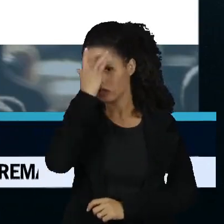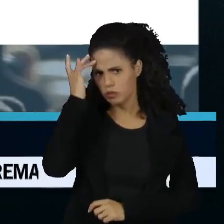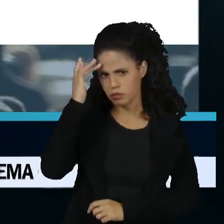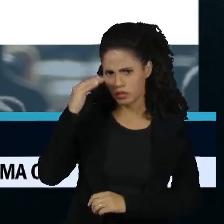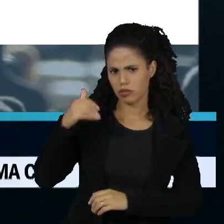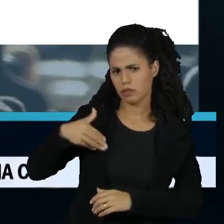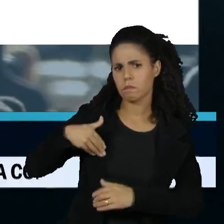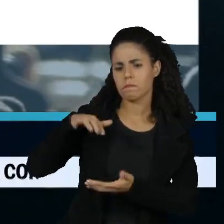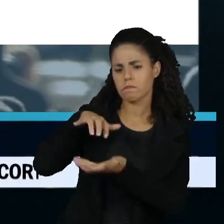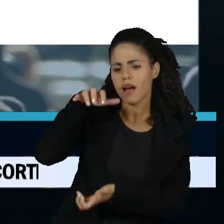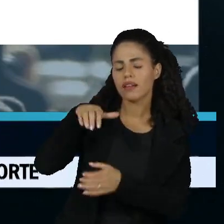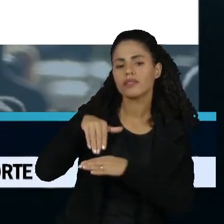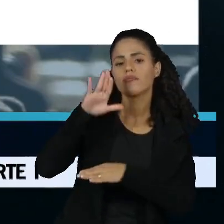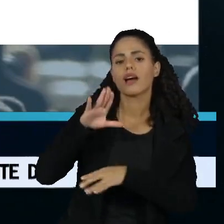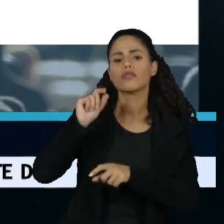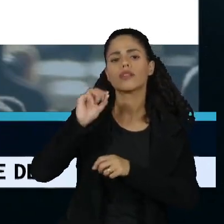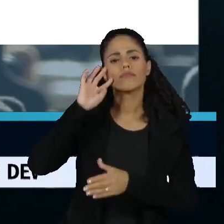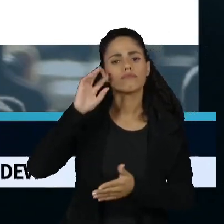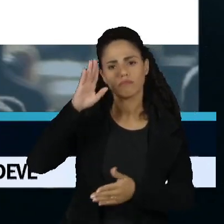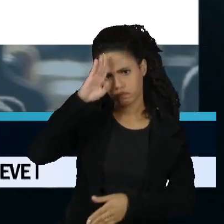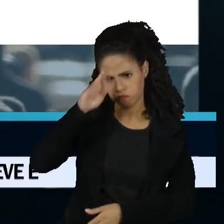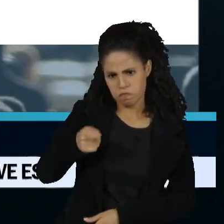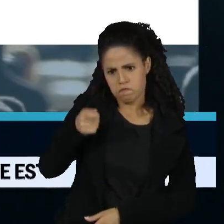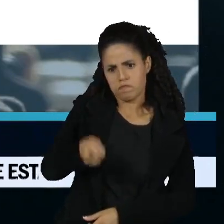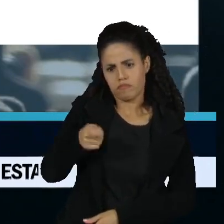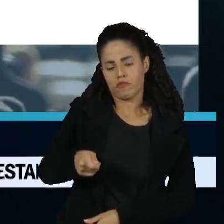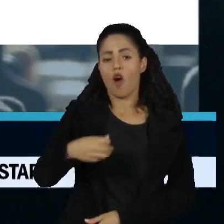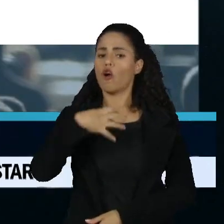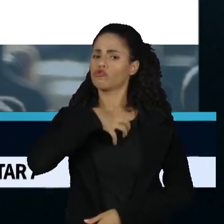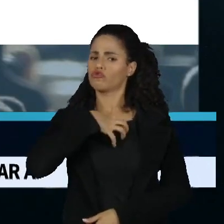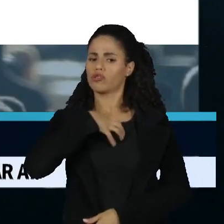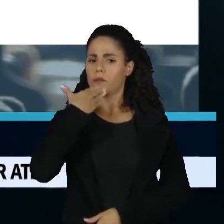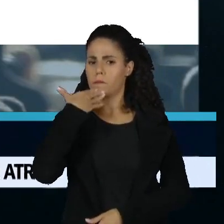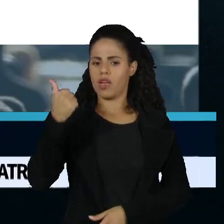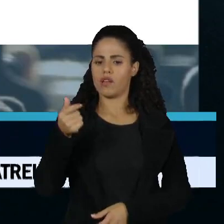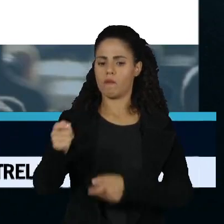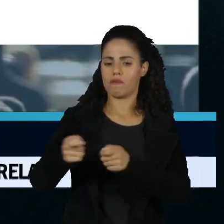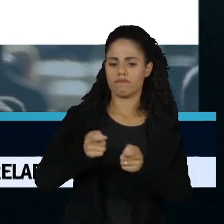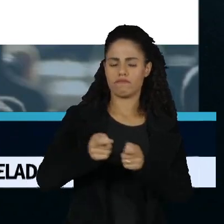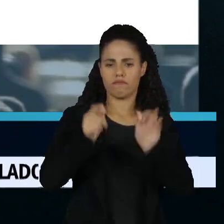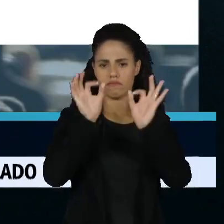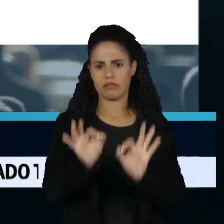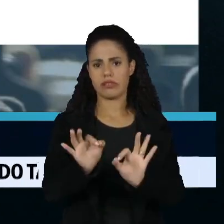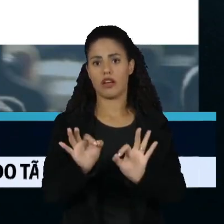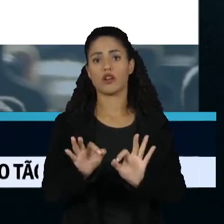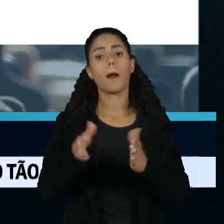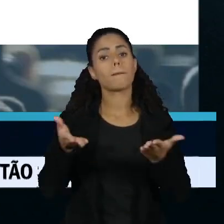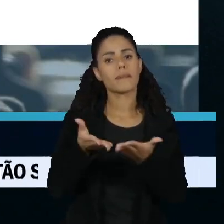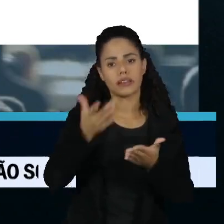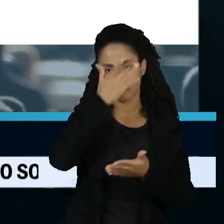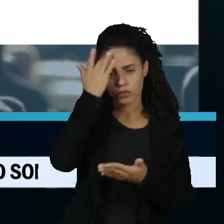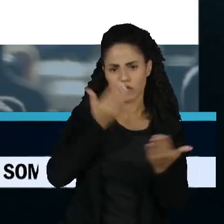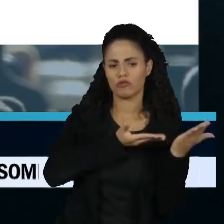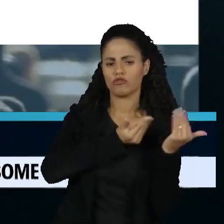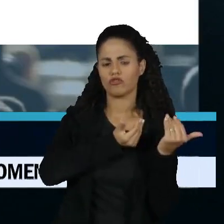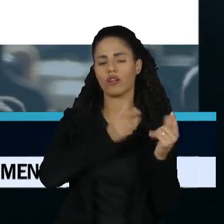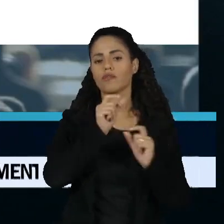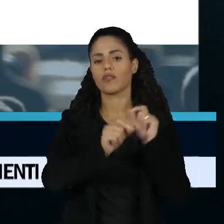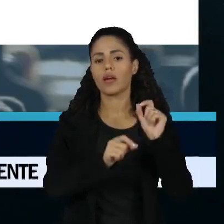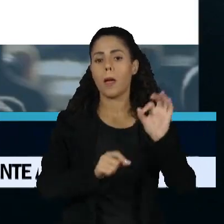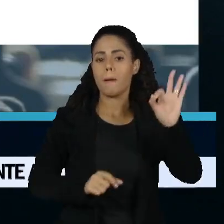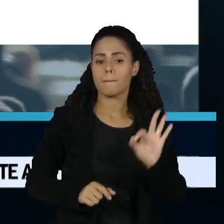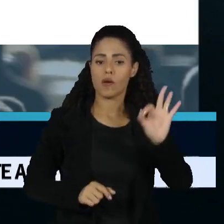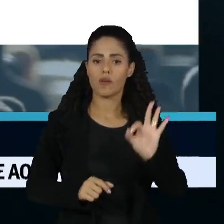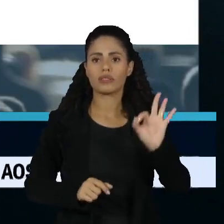velhos acreditam que o regime militar seja a forma mais correta de governo já entre os mais jovens o